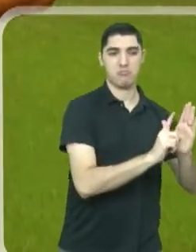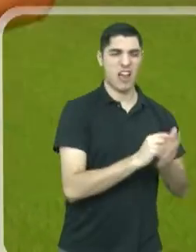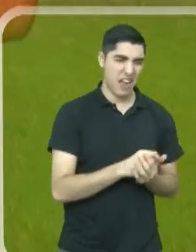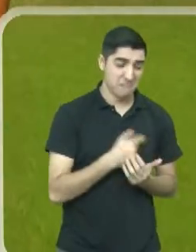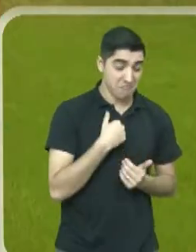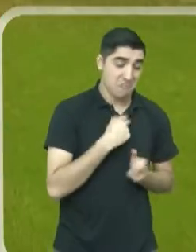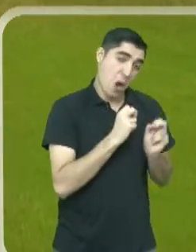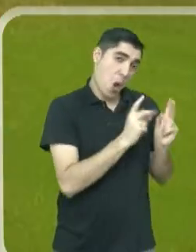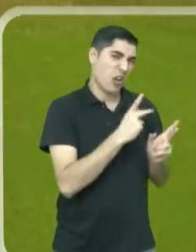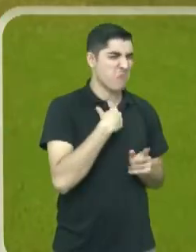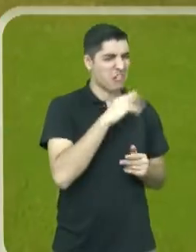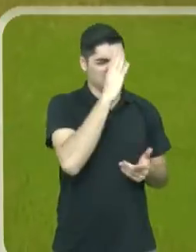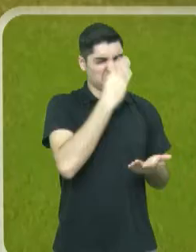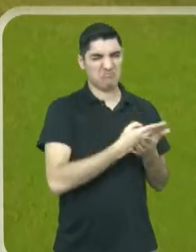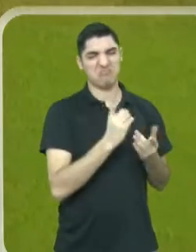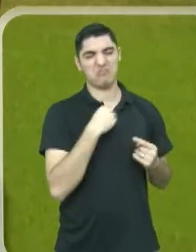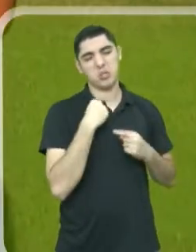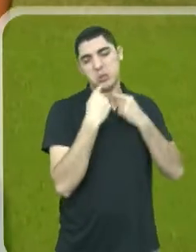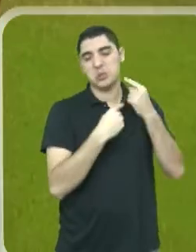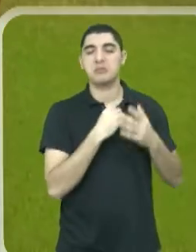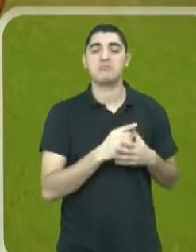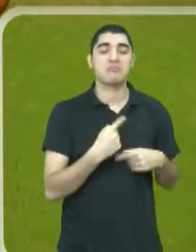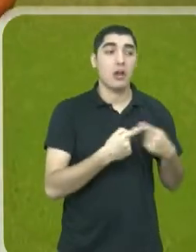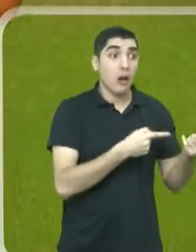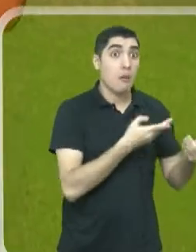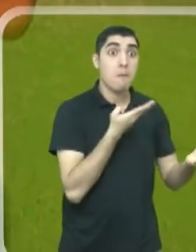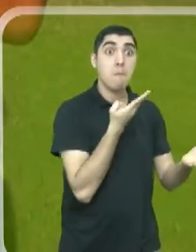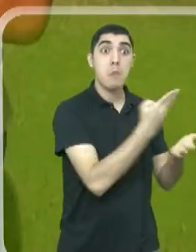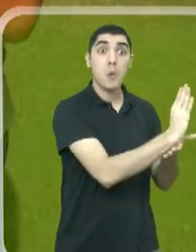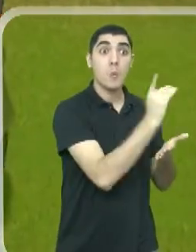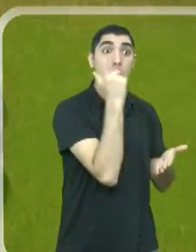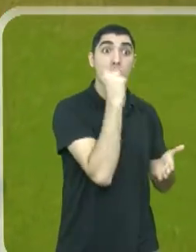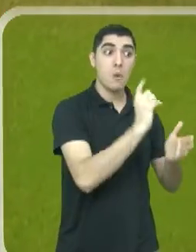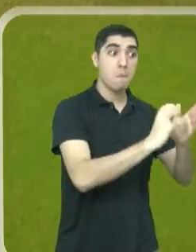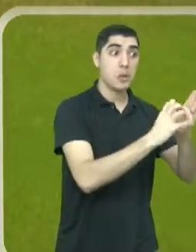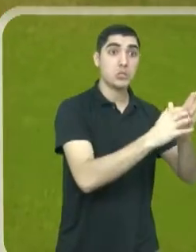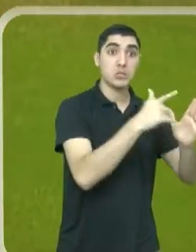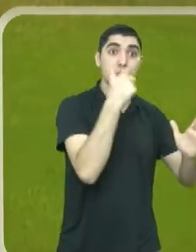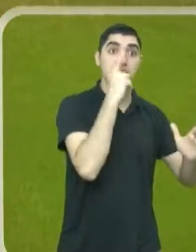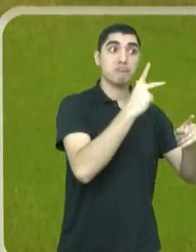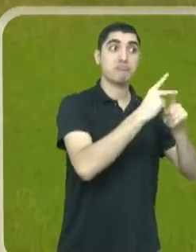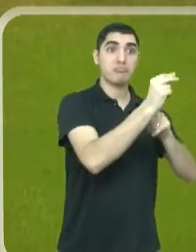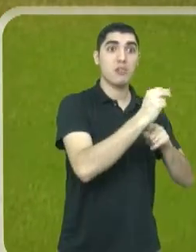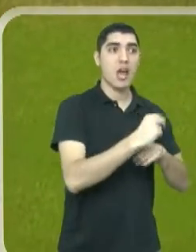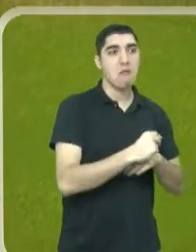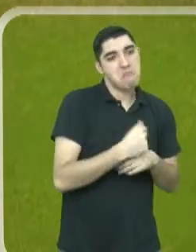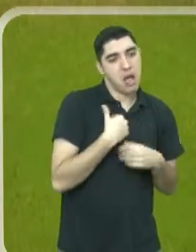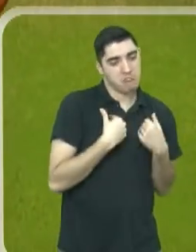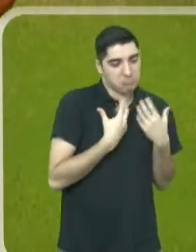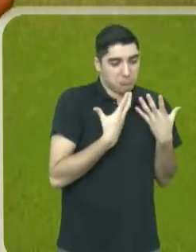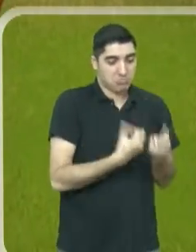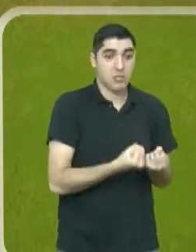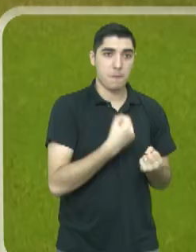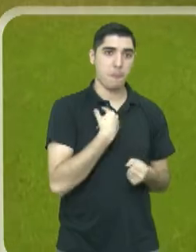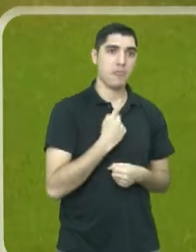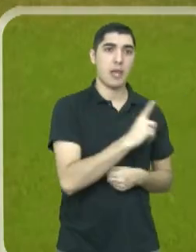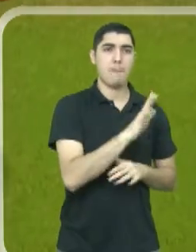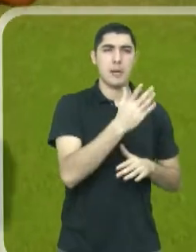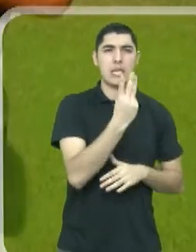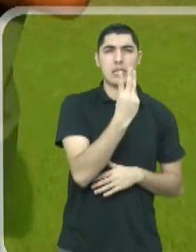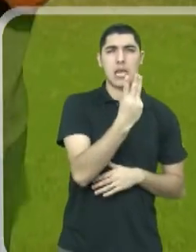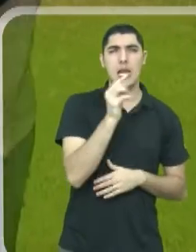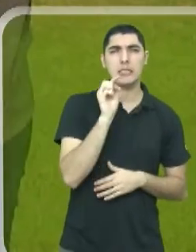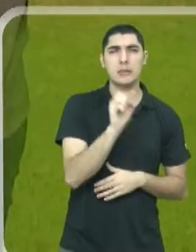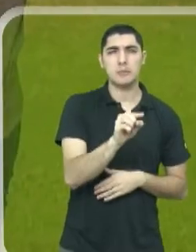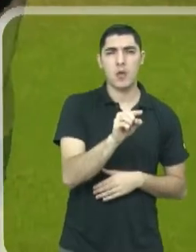aí acabou acontecendo, me convidaram para sair candidato. Eu tive quase 3 mil votos, quase fui